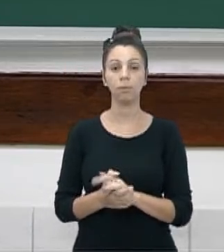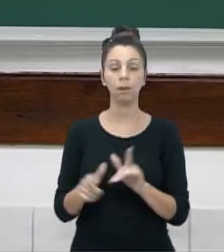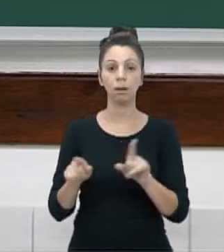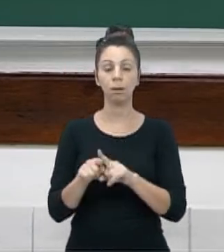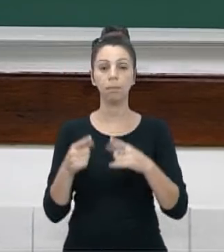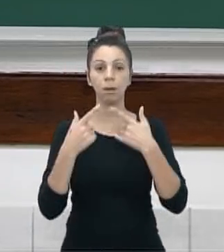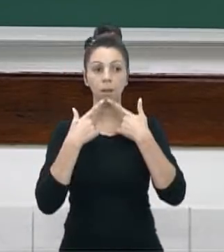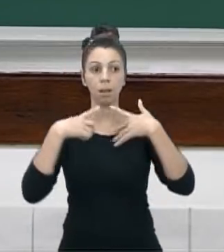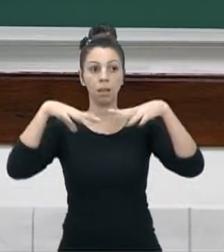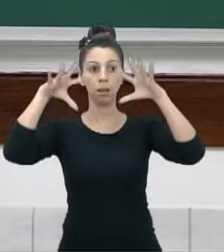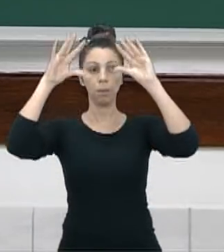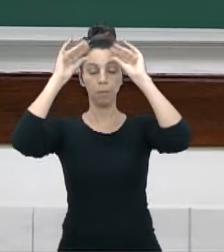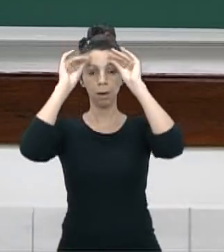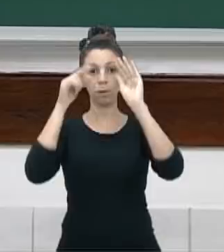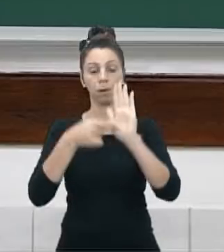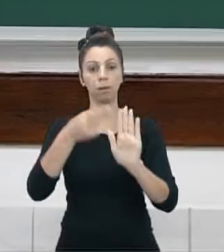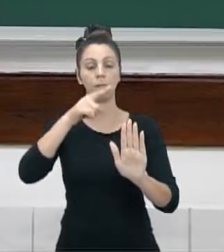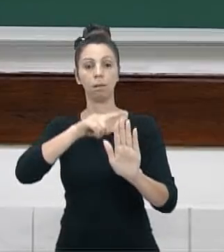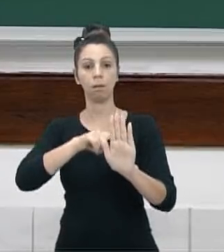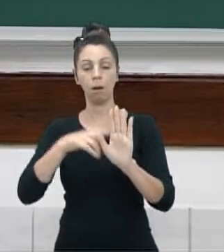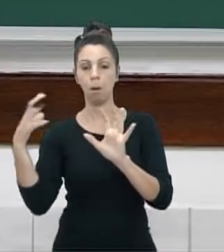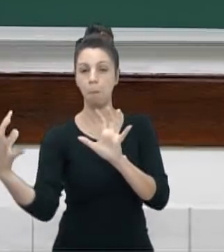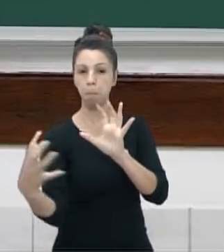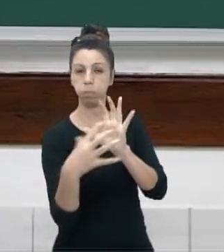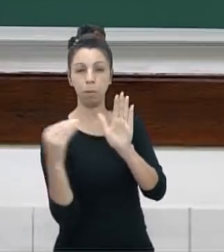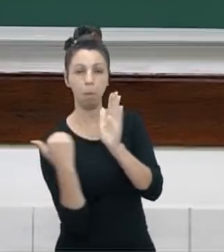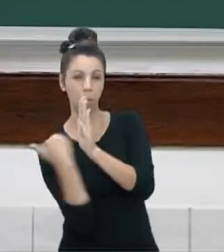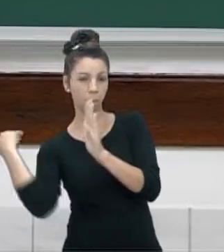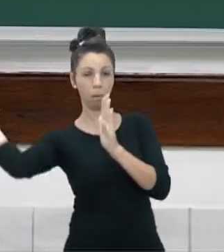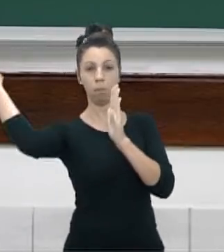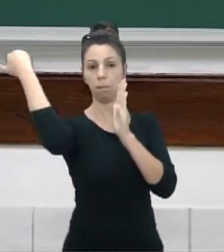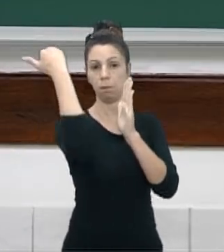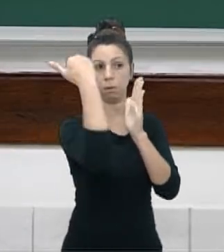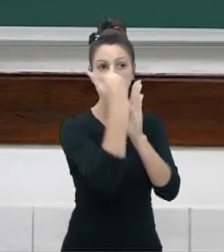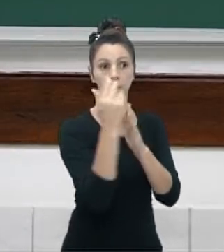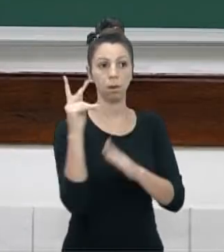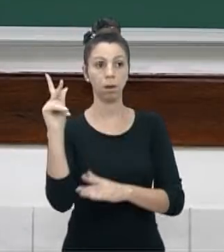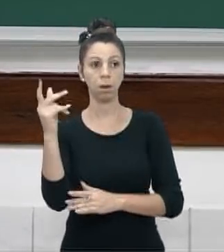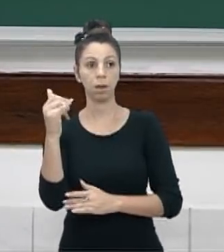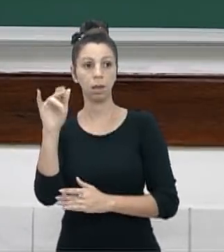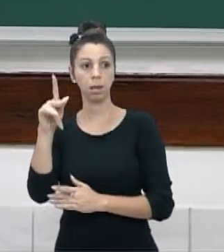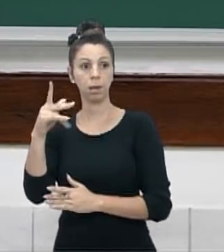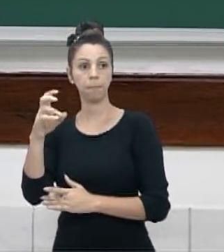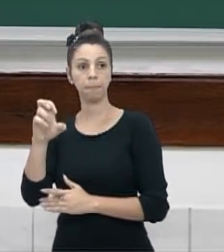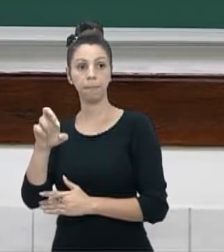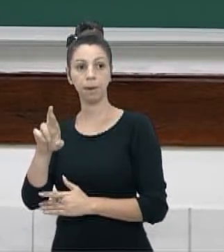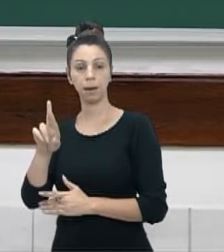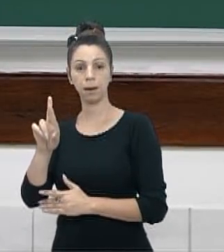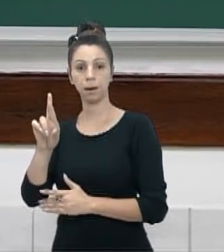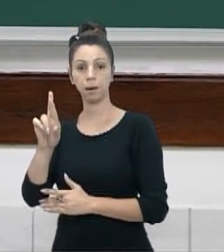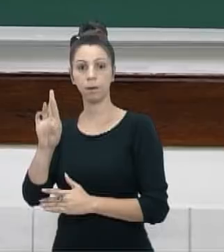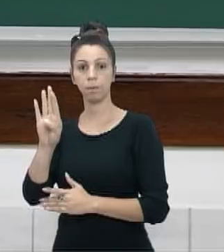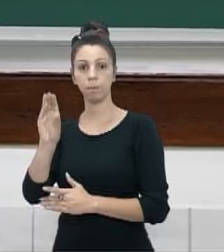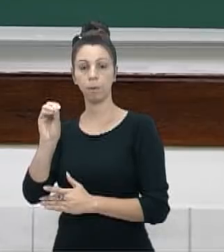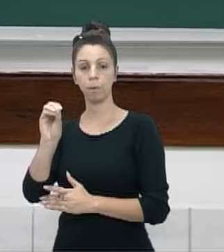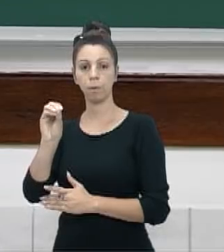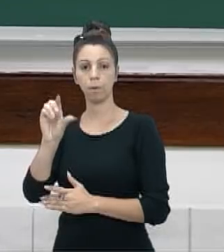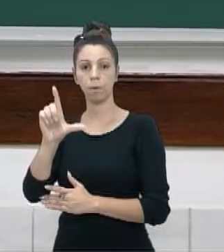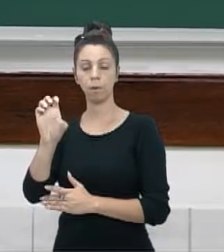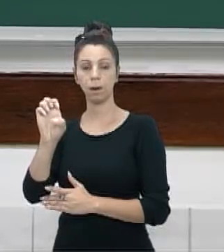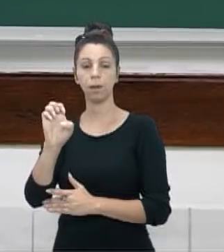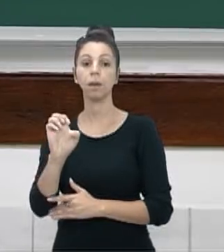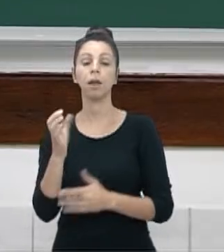linguagem figurada que expressa exageros, né, que é a hipérbole. Ok? Então, agradeço muito aí a participação